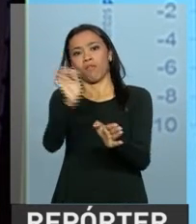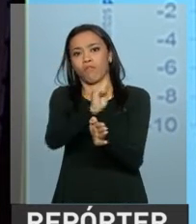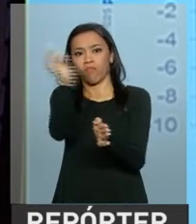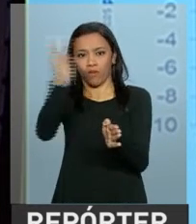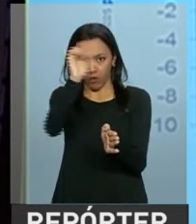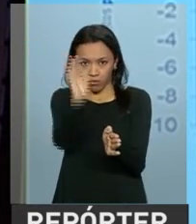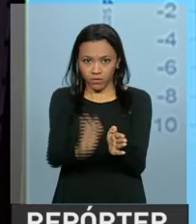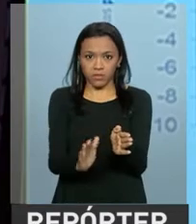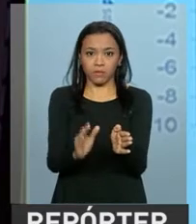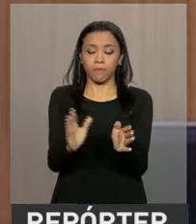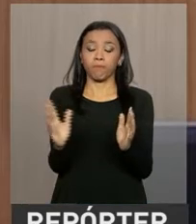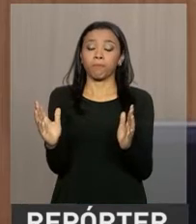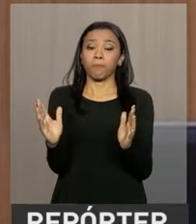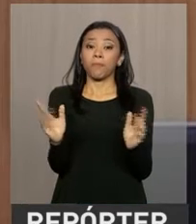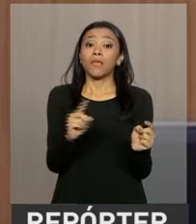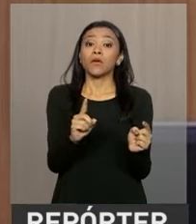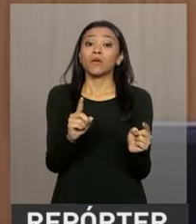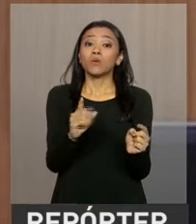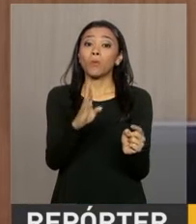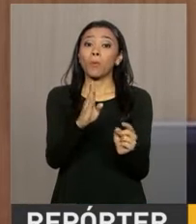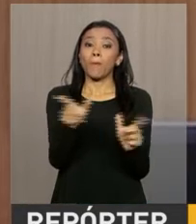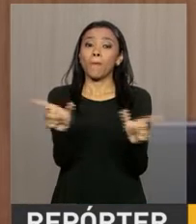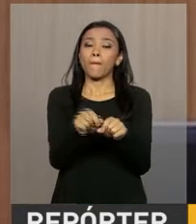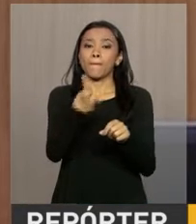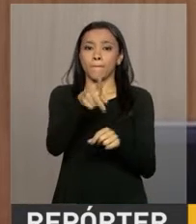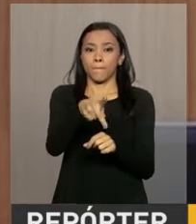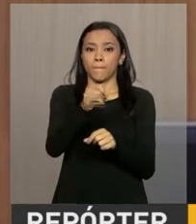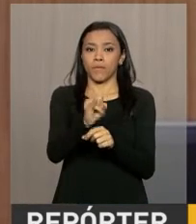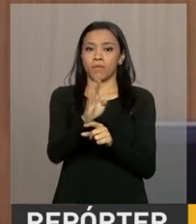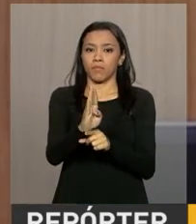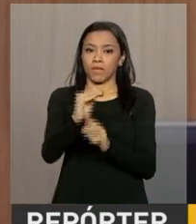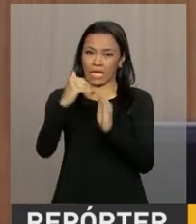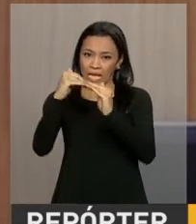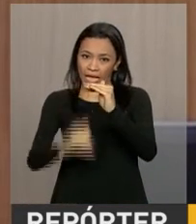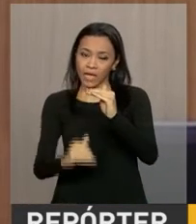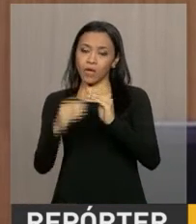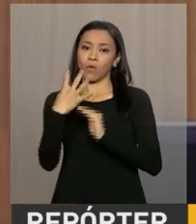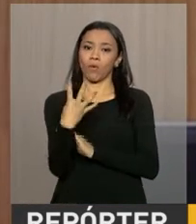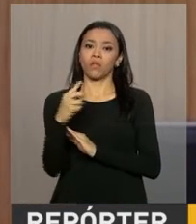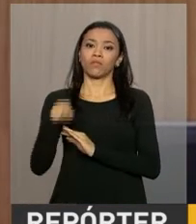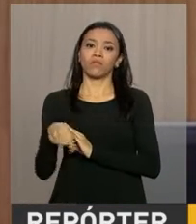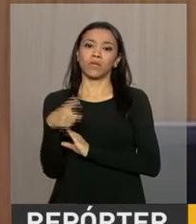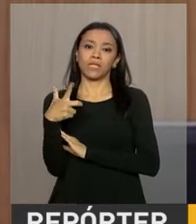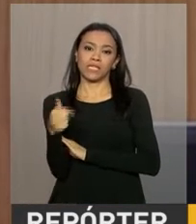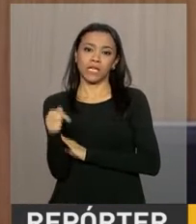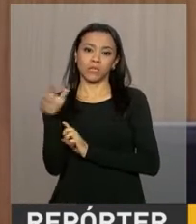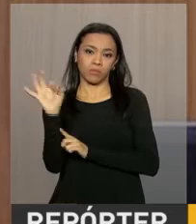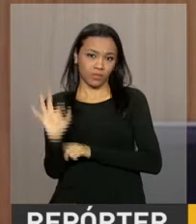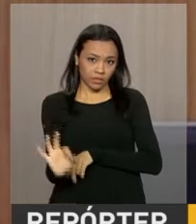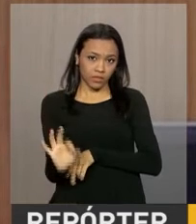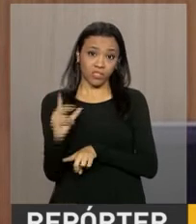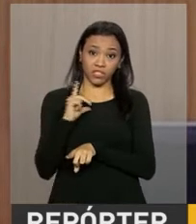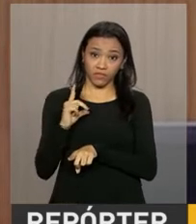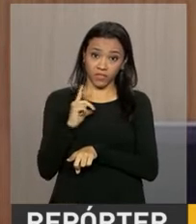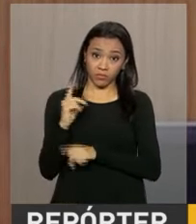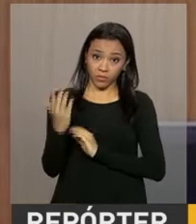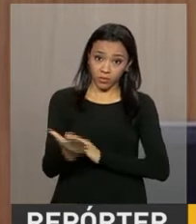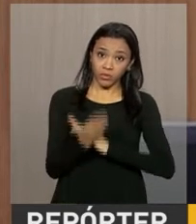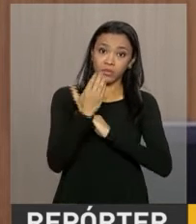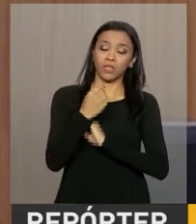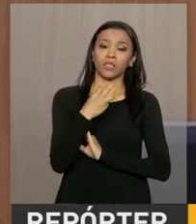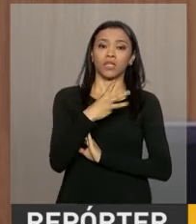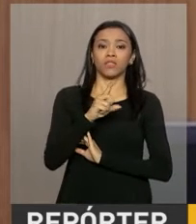de 2016. Para um PIB que caiu 4,7%, nós tivemos uma contribuição líquida de 3,7